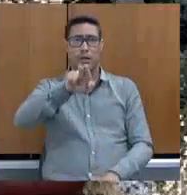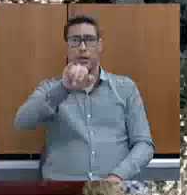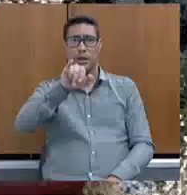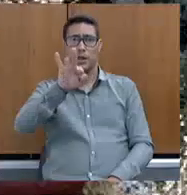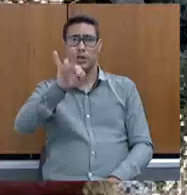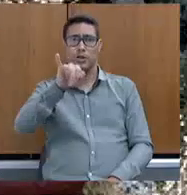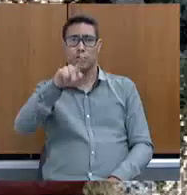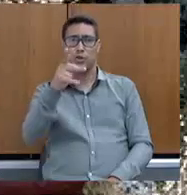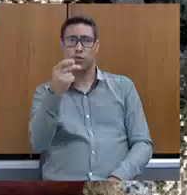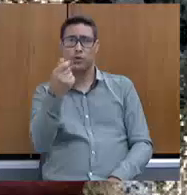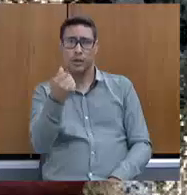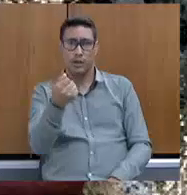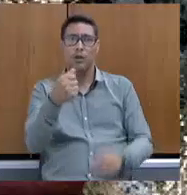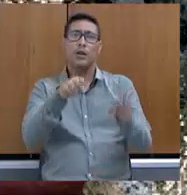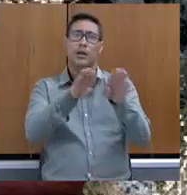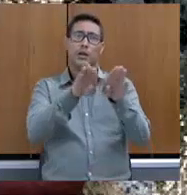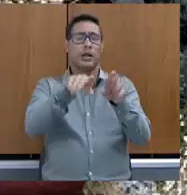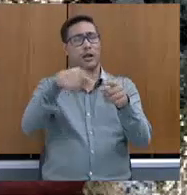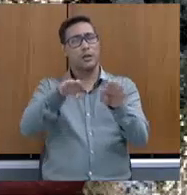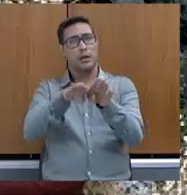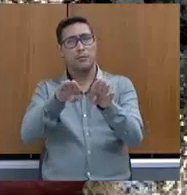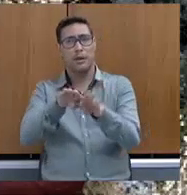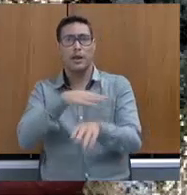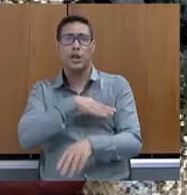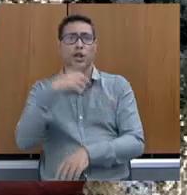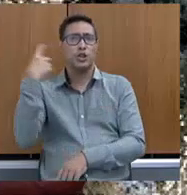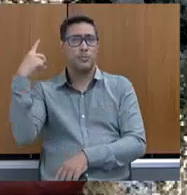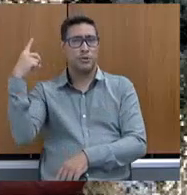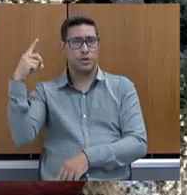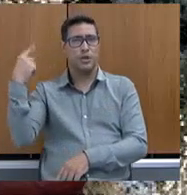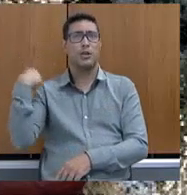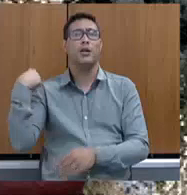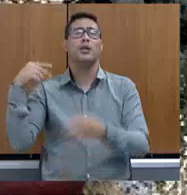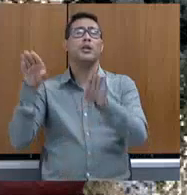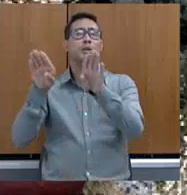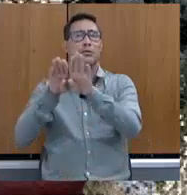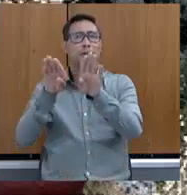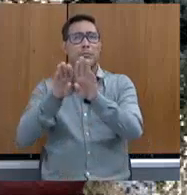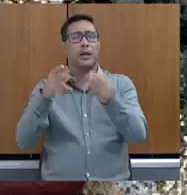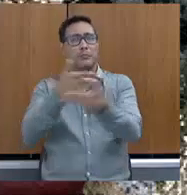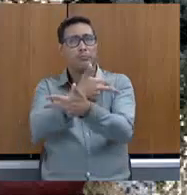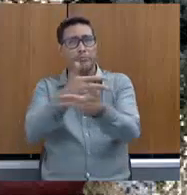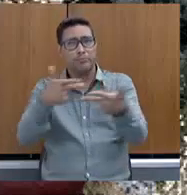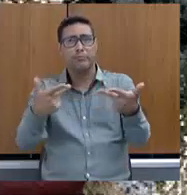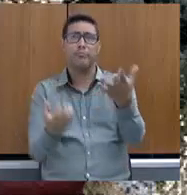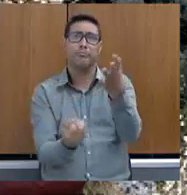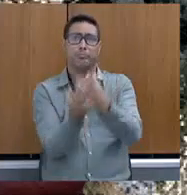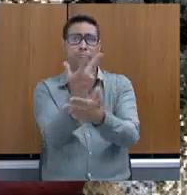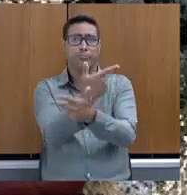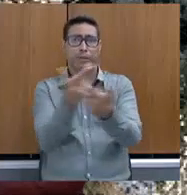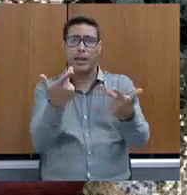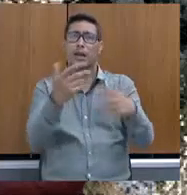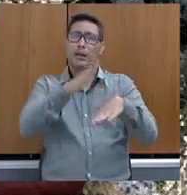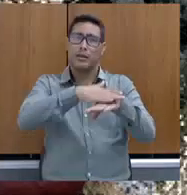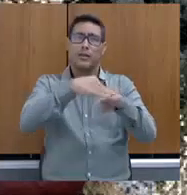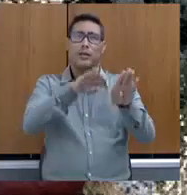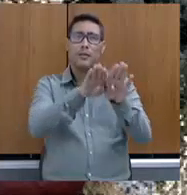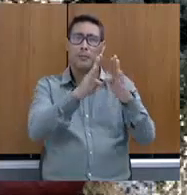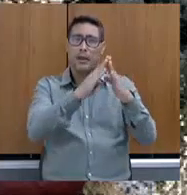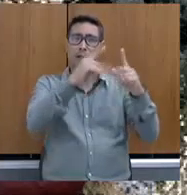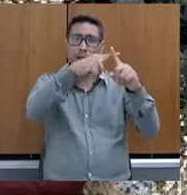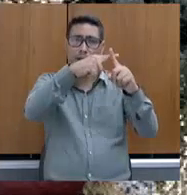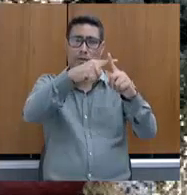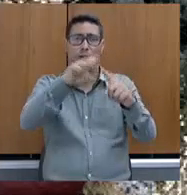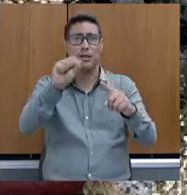Diamantina o doce de tombamento da Serra do Caraça inventados bem móveis integrados a serviços cultural das igrejas Santa Bárbara